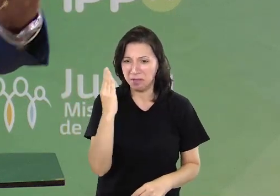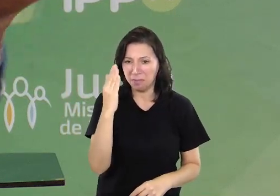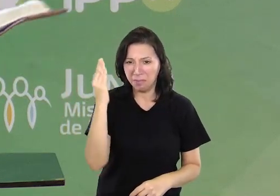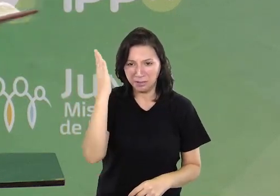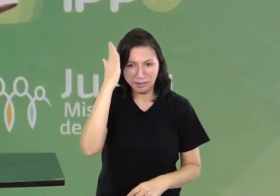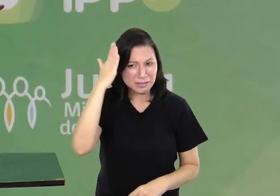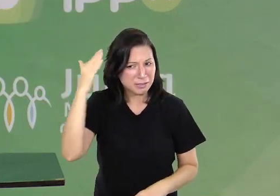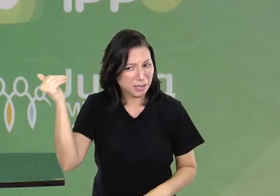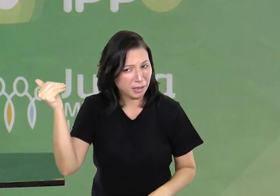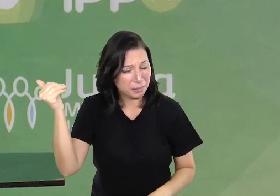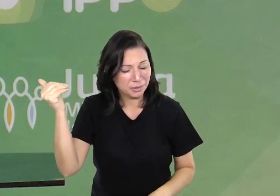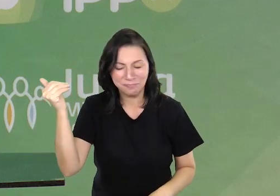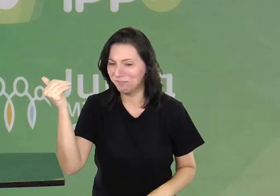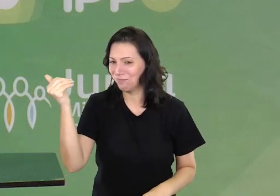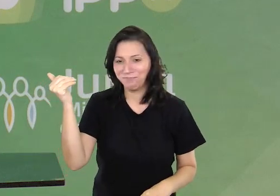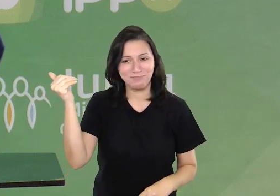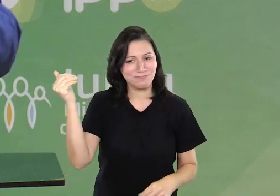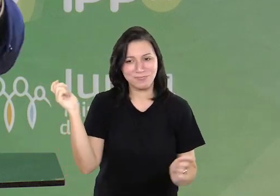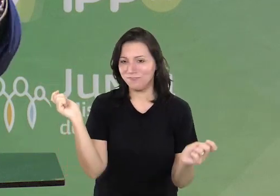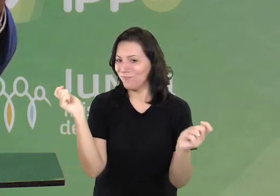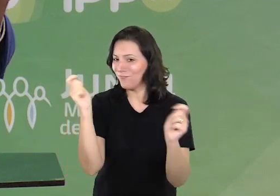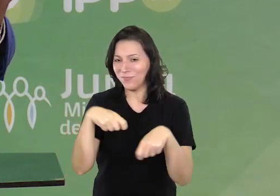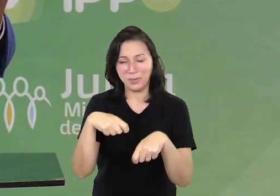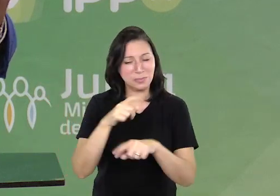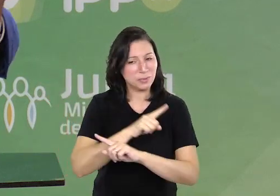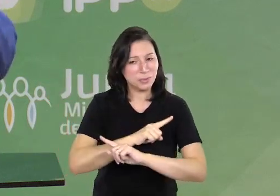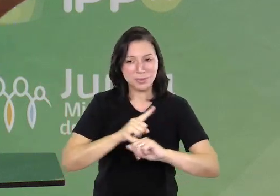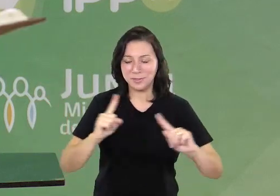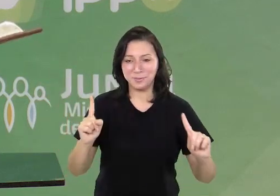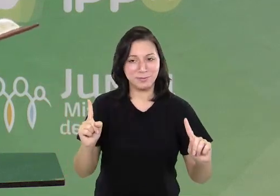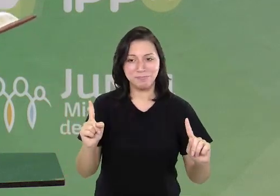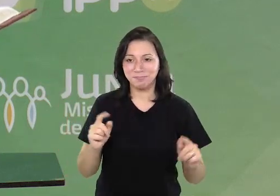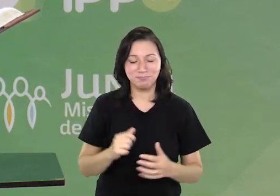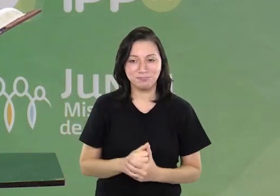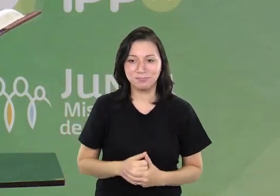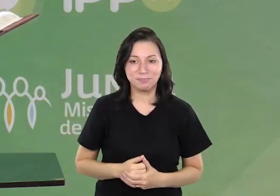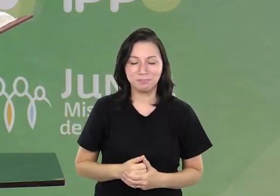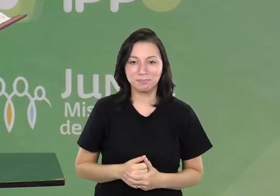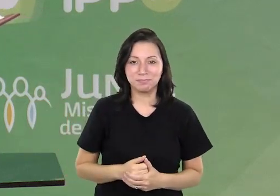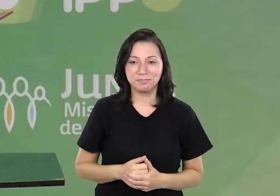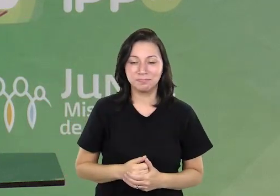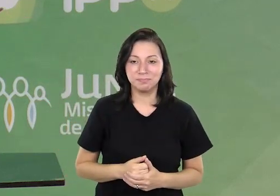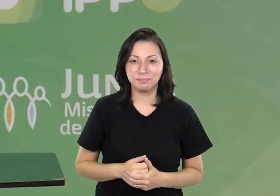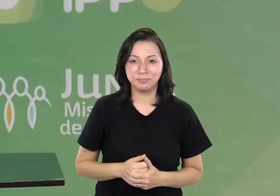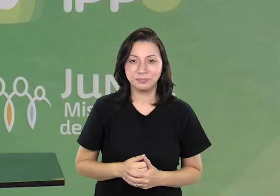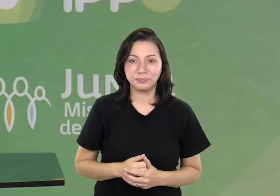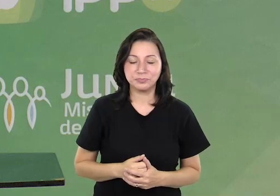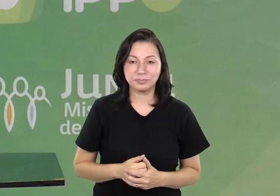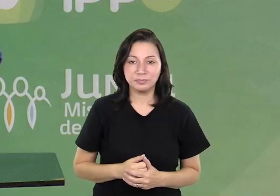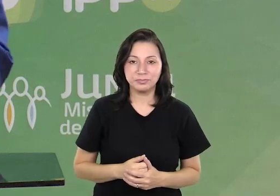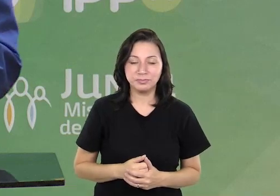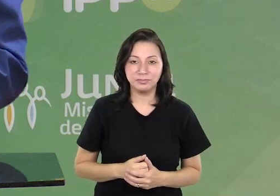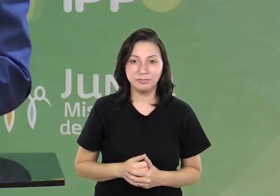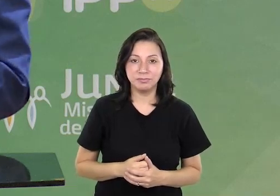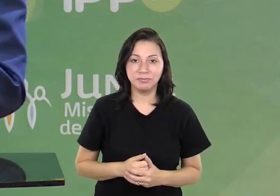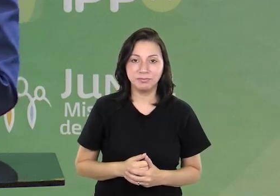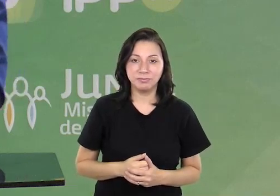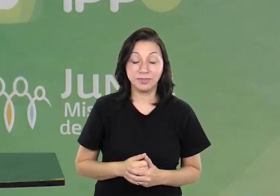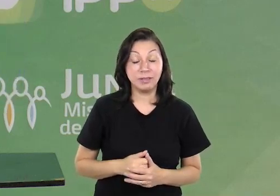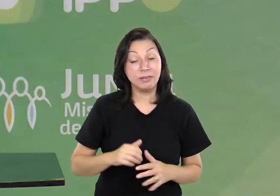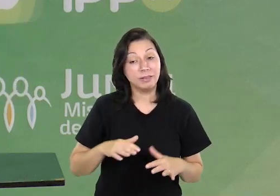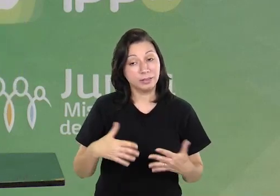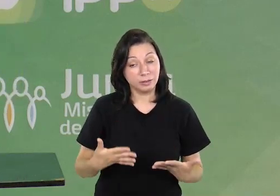domínio próprio embriaguez não há Lucidez na embriaguez Aliás mais tarde